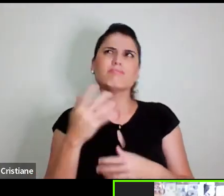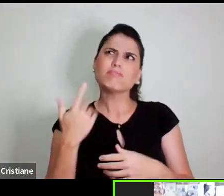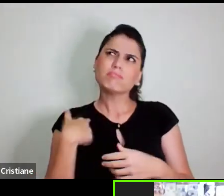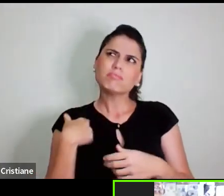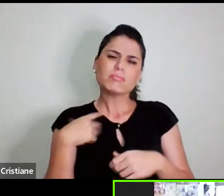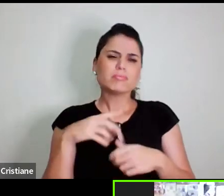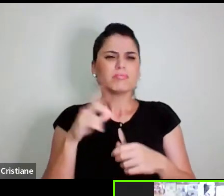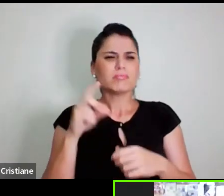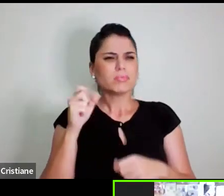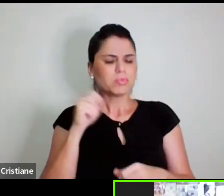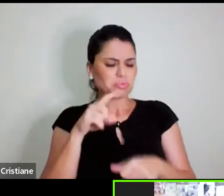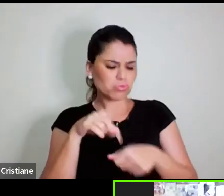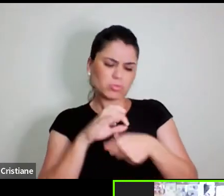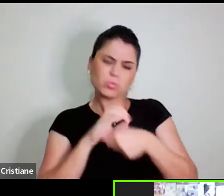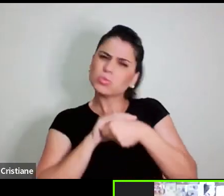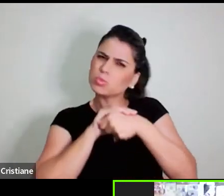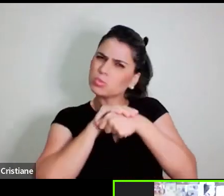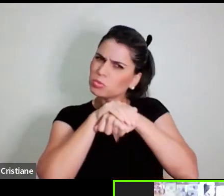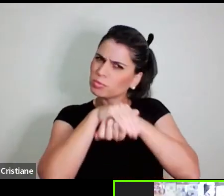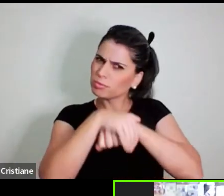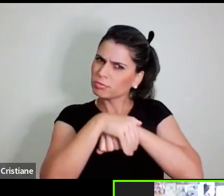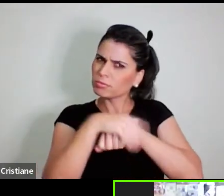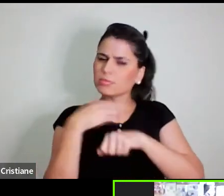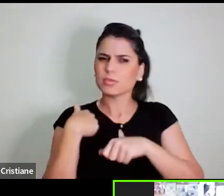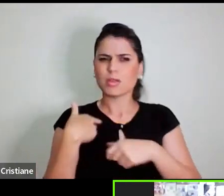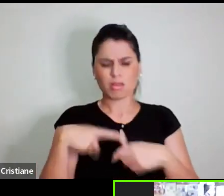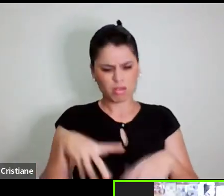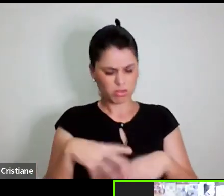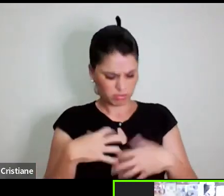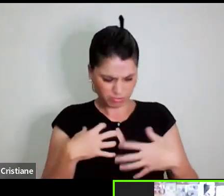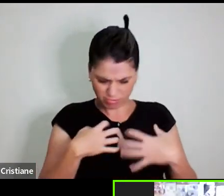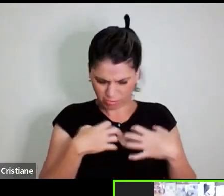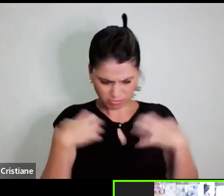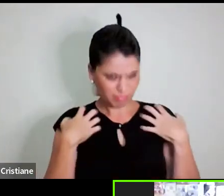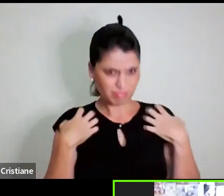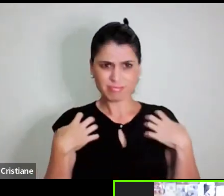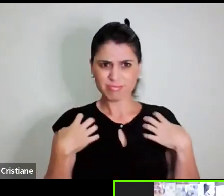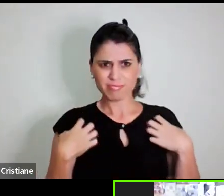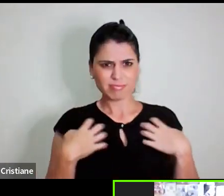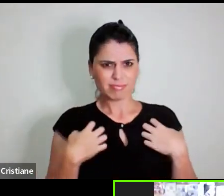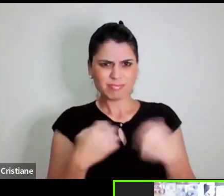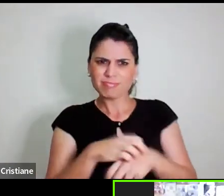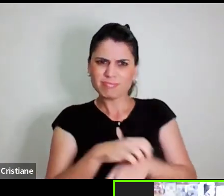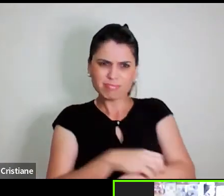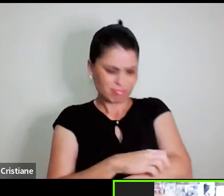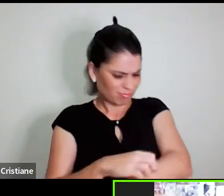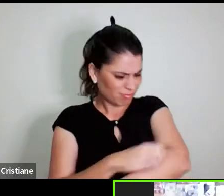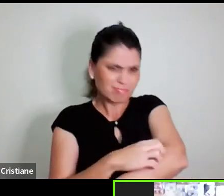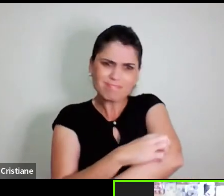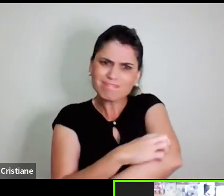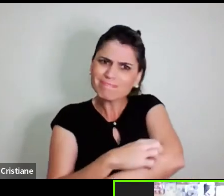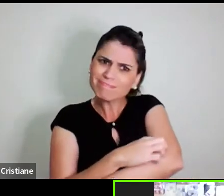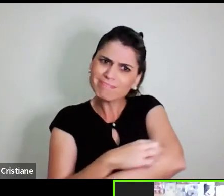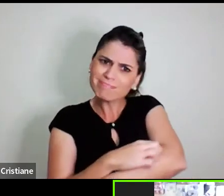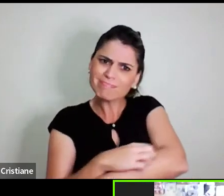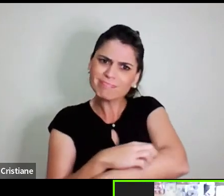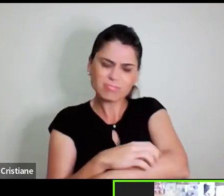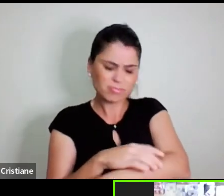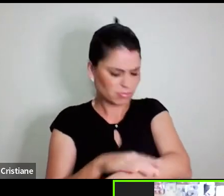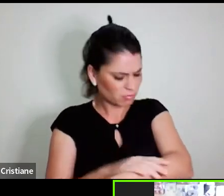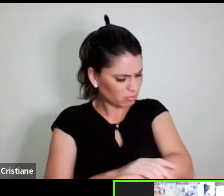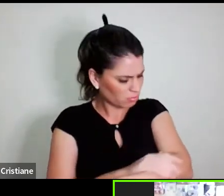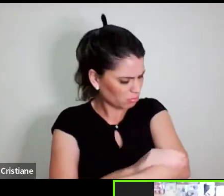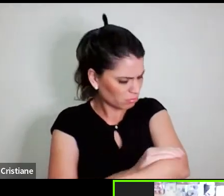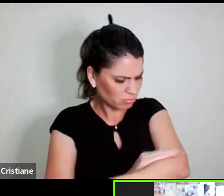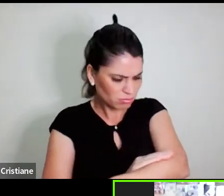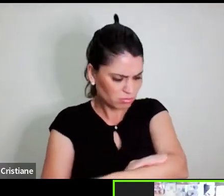marido trabalhava à noite e começou uma coceira assim, normal, na curva do braço. Aí eu passei a mão na